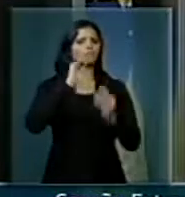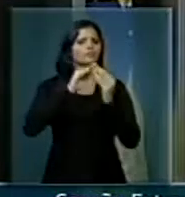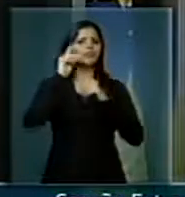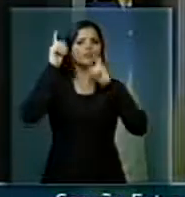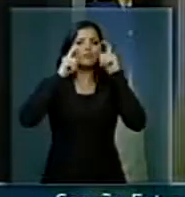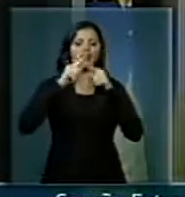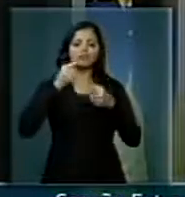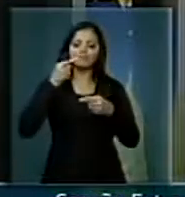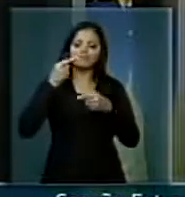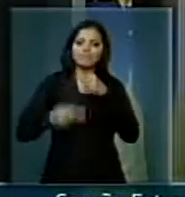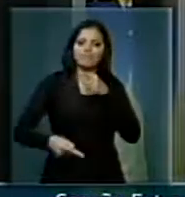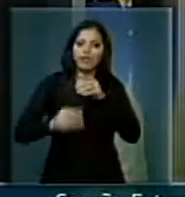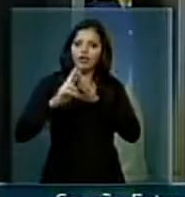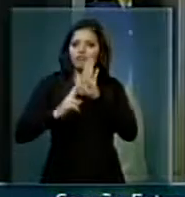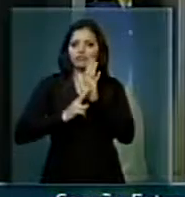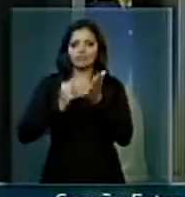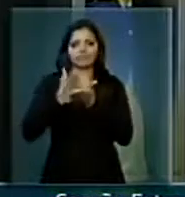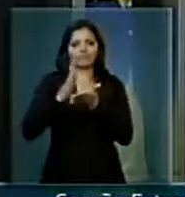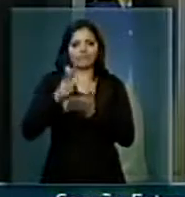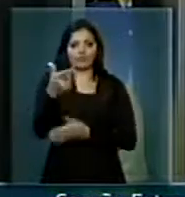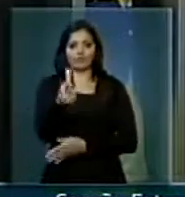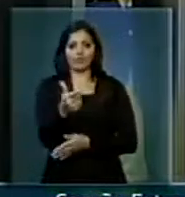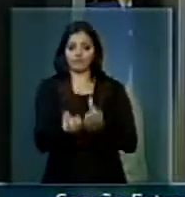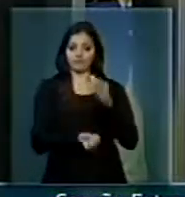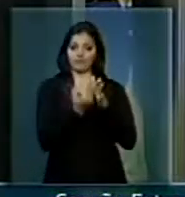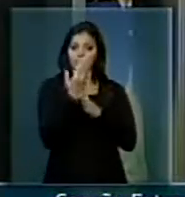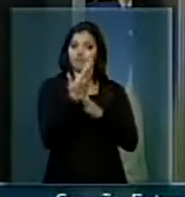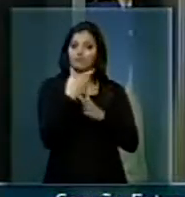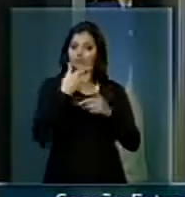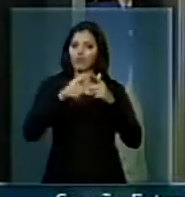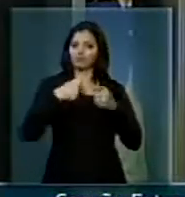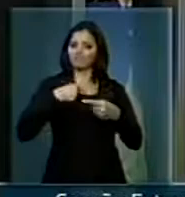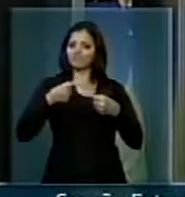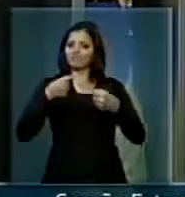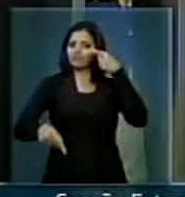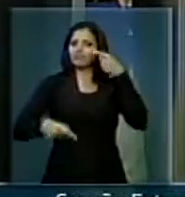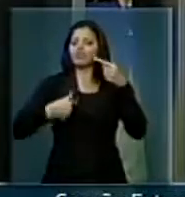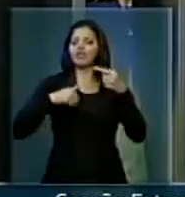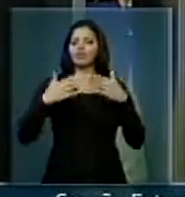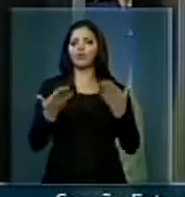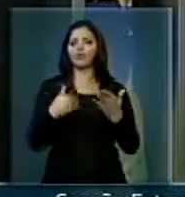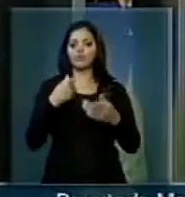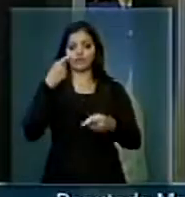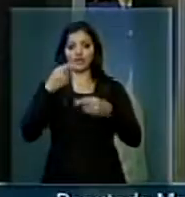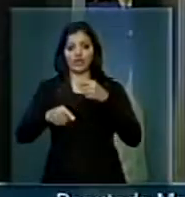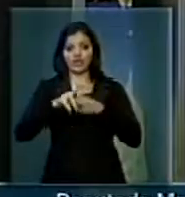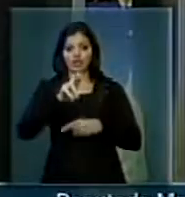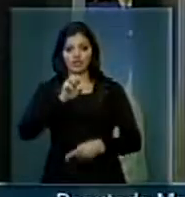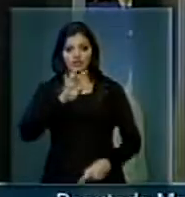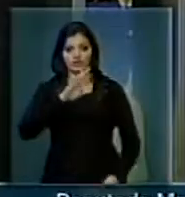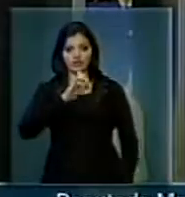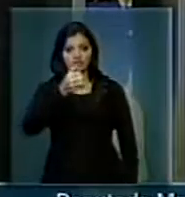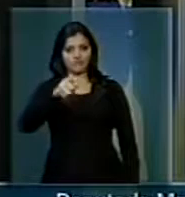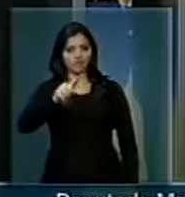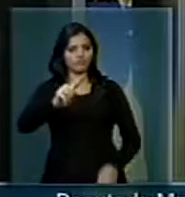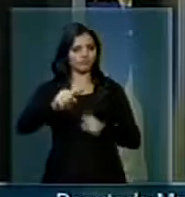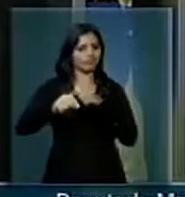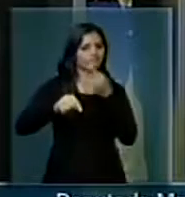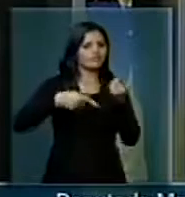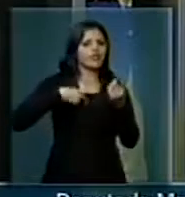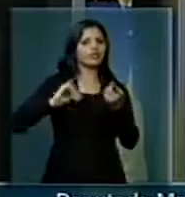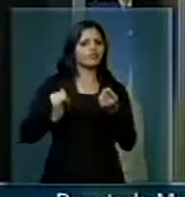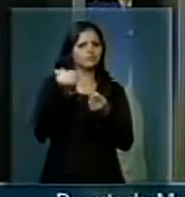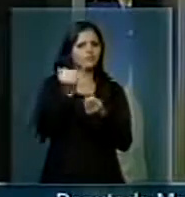a proibição não regulamentada poderia gerar esse tipo de disputa. Então a restrição, para depois nós, no